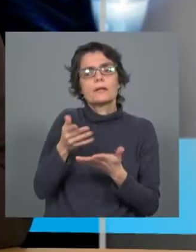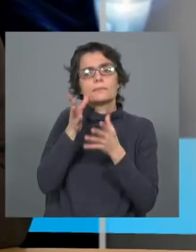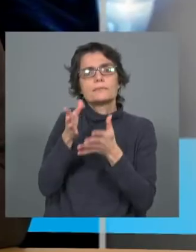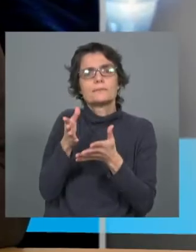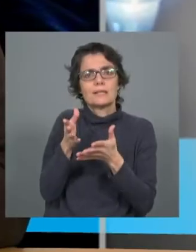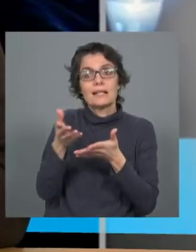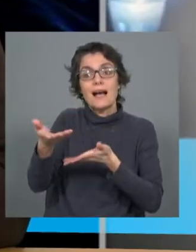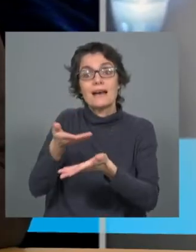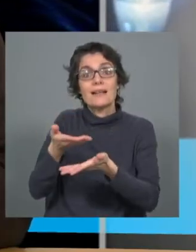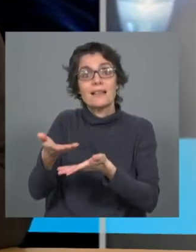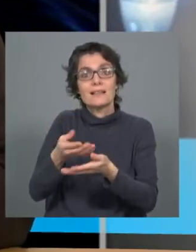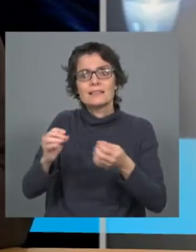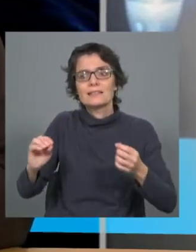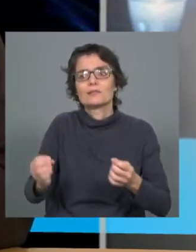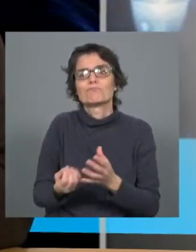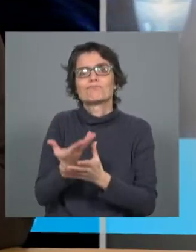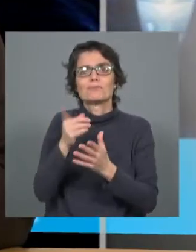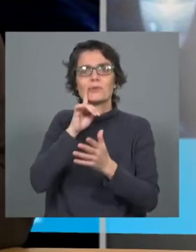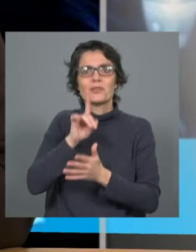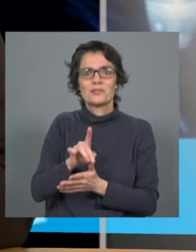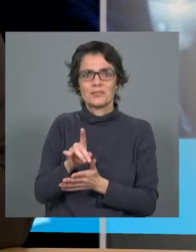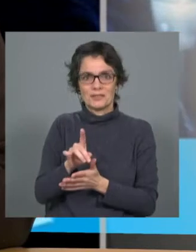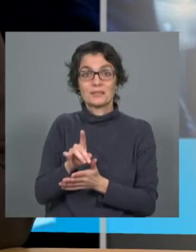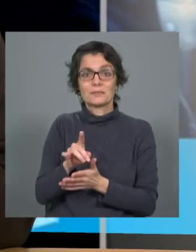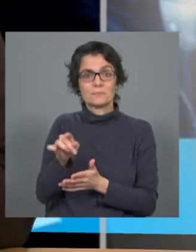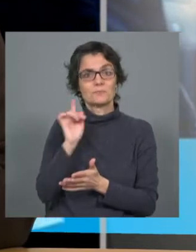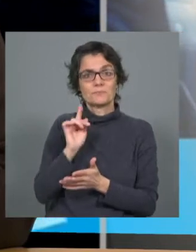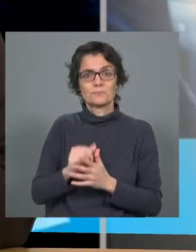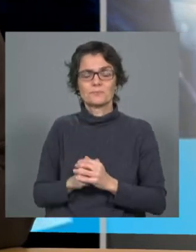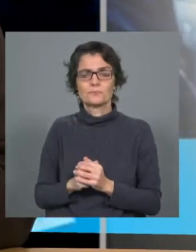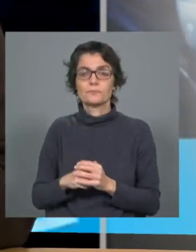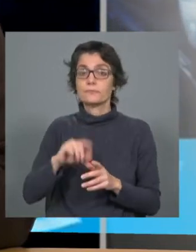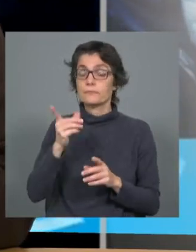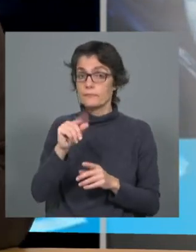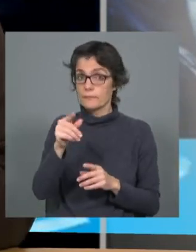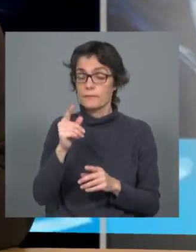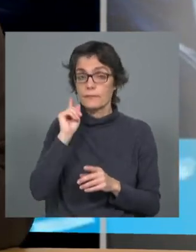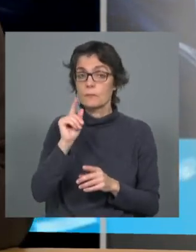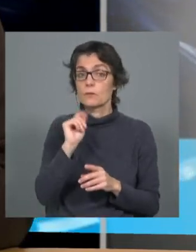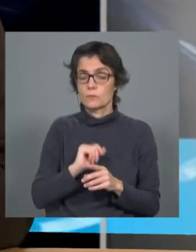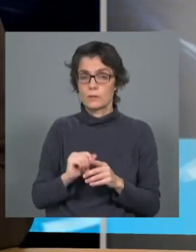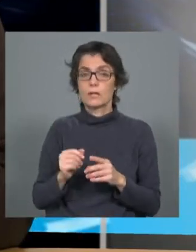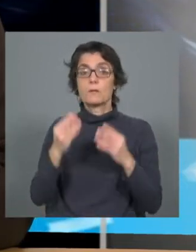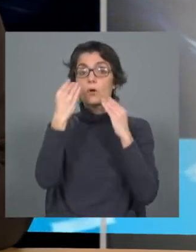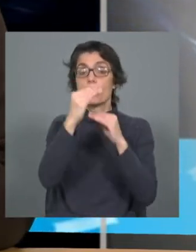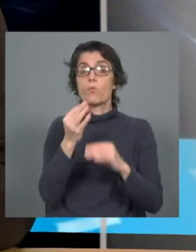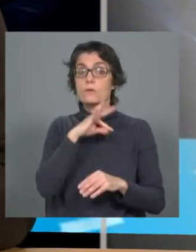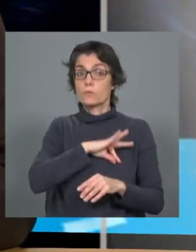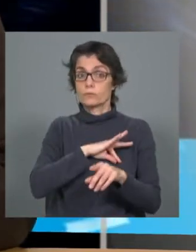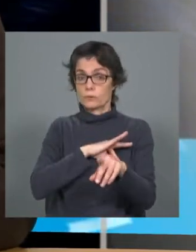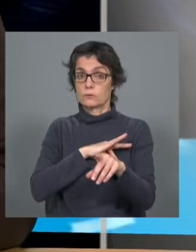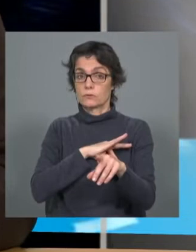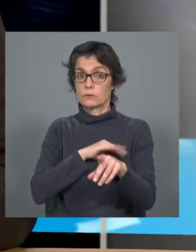coisas que é importante ter em conta. Uma é o ensino profissional, que foi muito